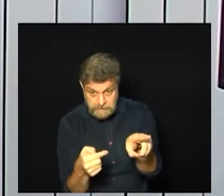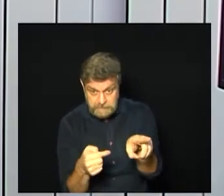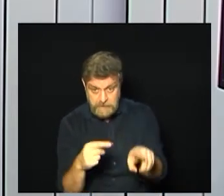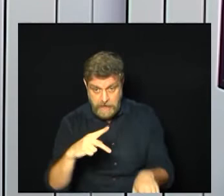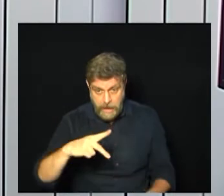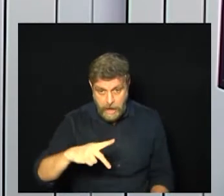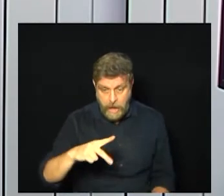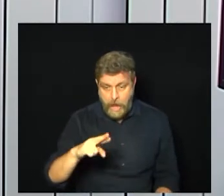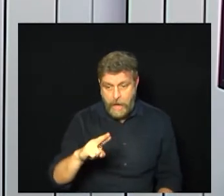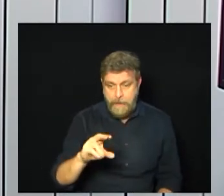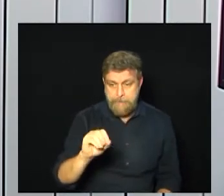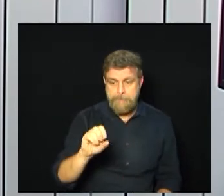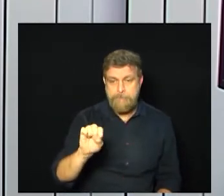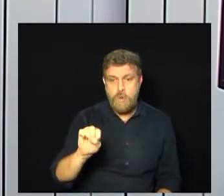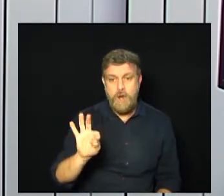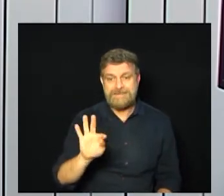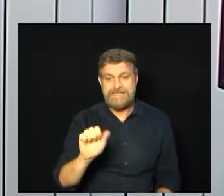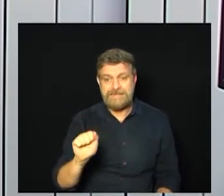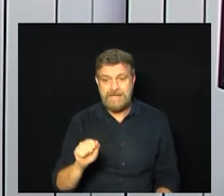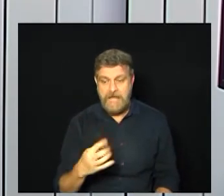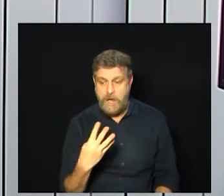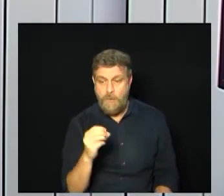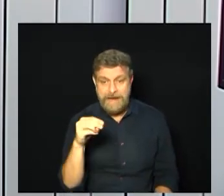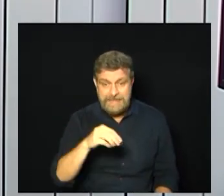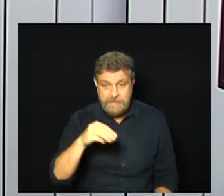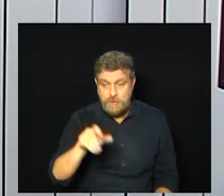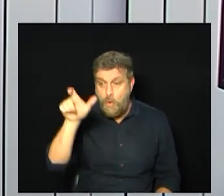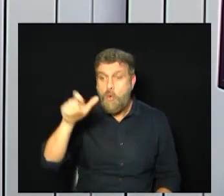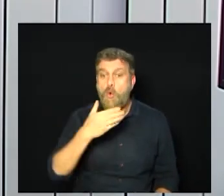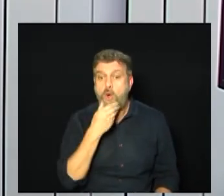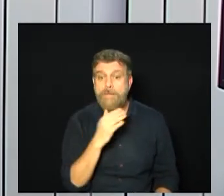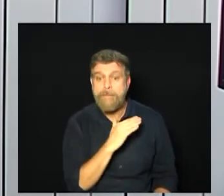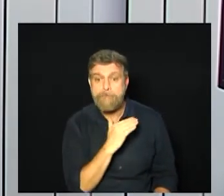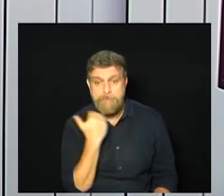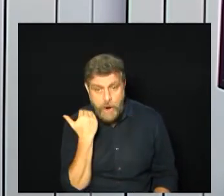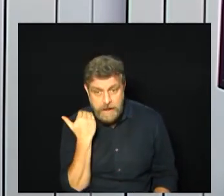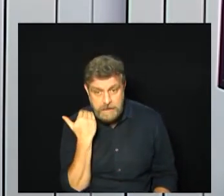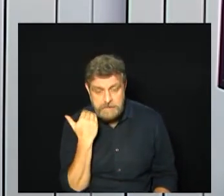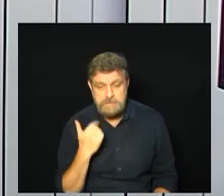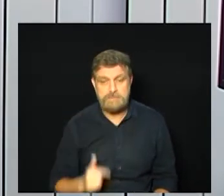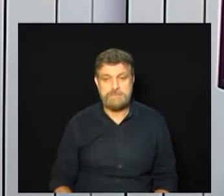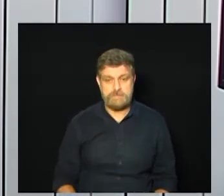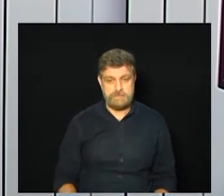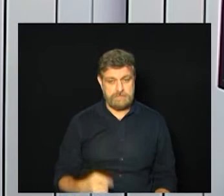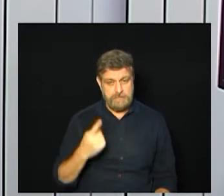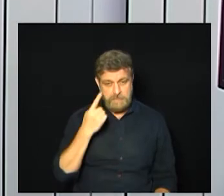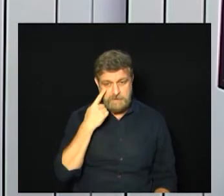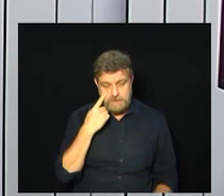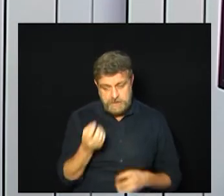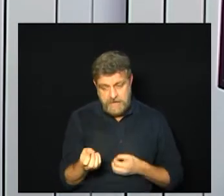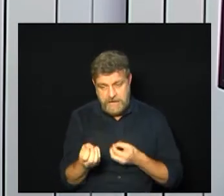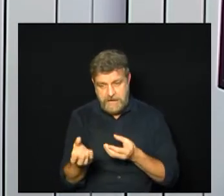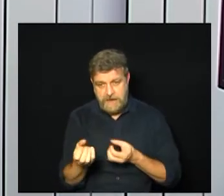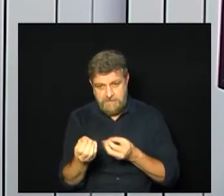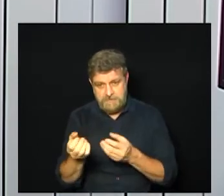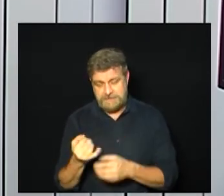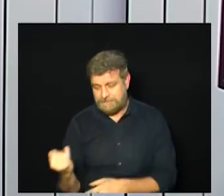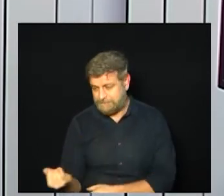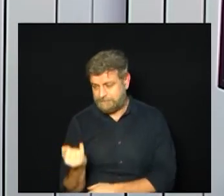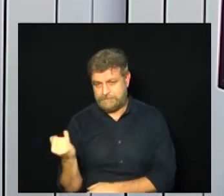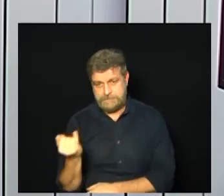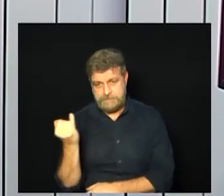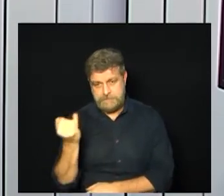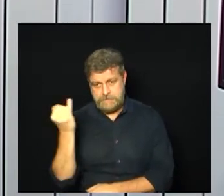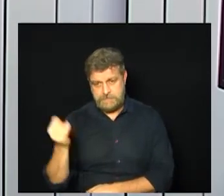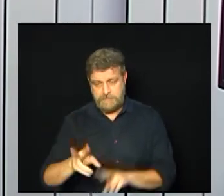cada 40 minutos um homem morre devido à doença? Bom, confira agora então informações